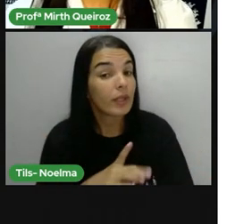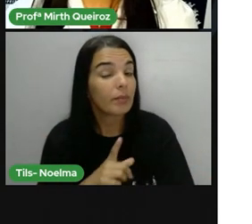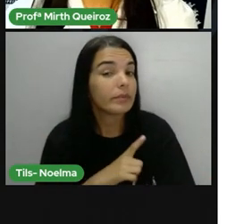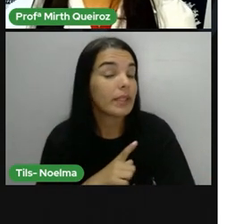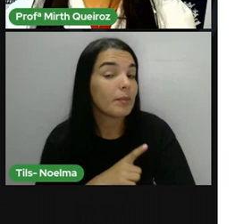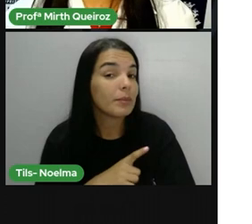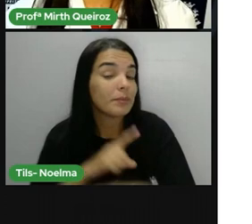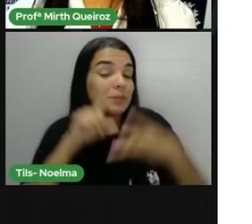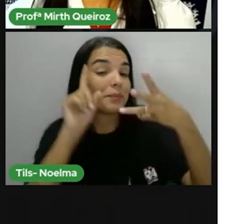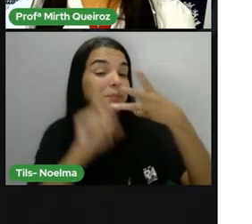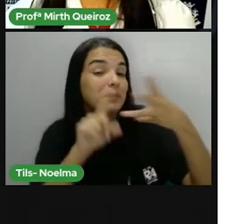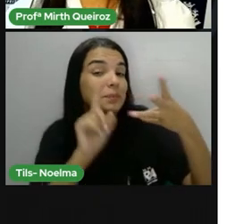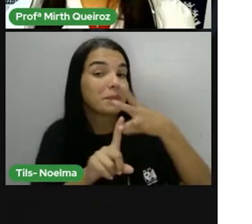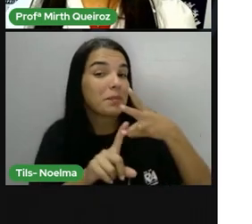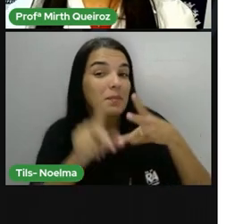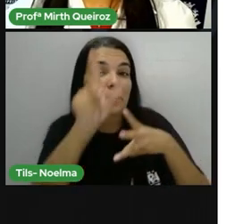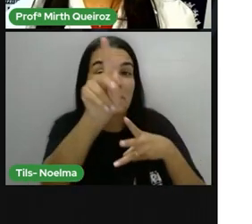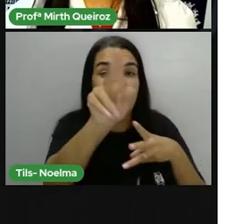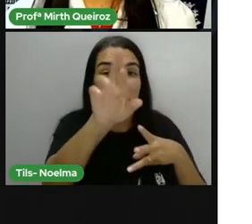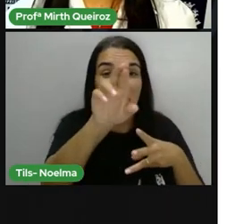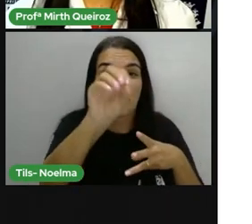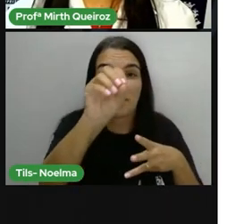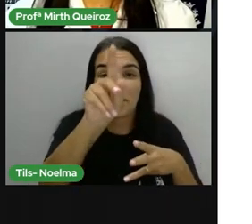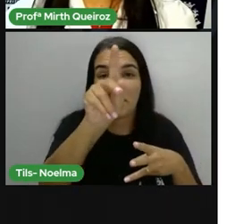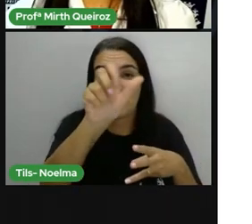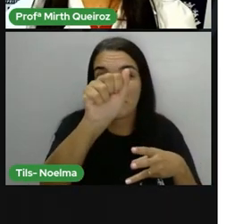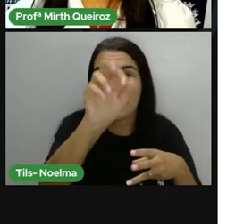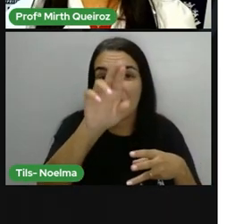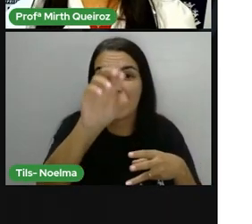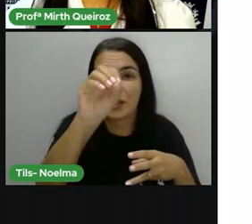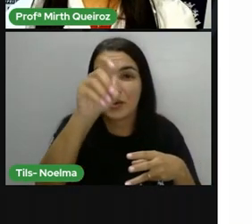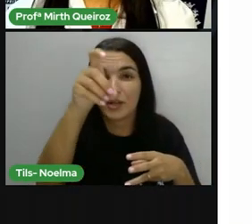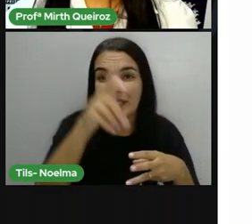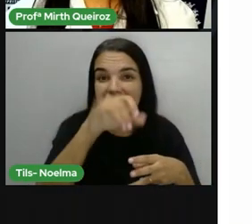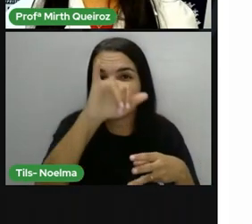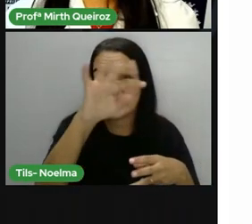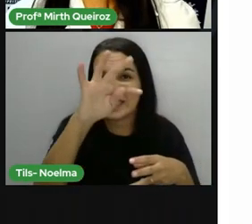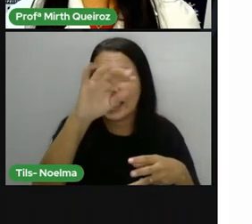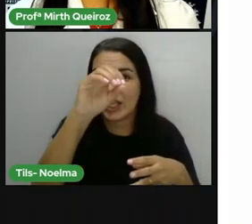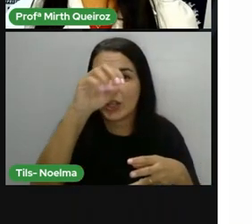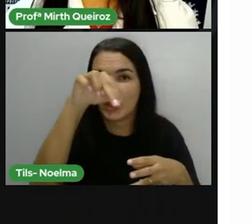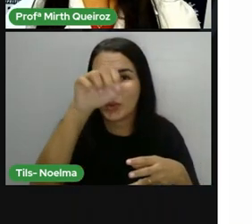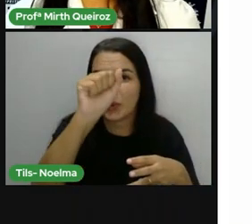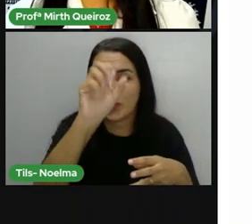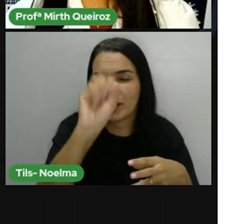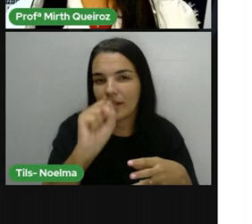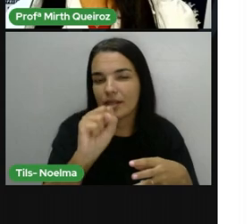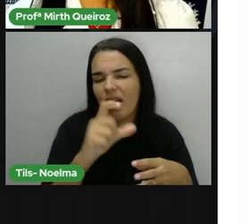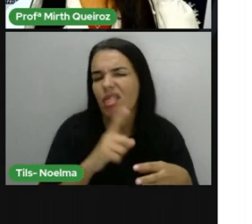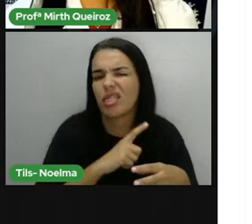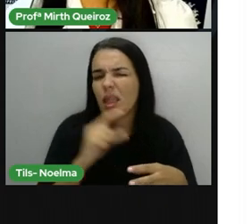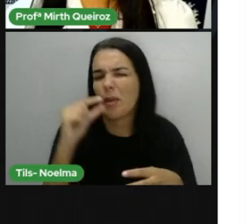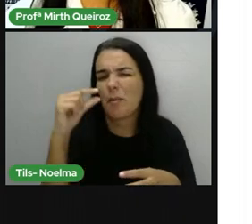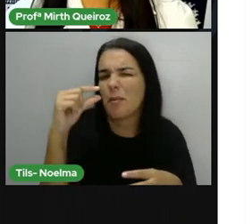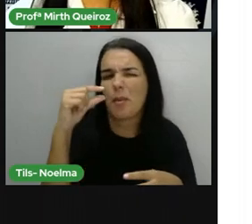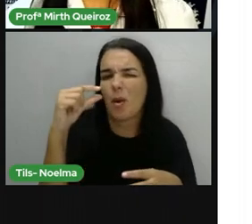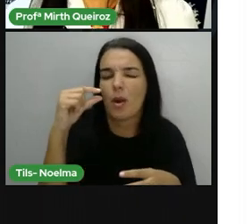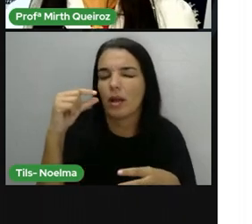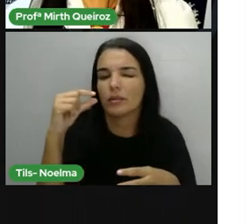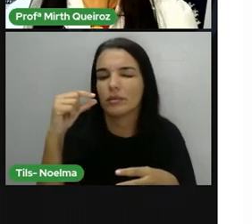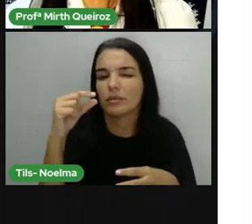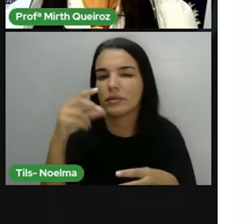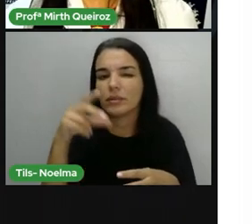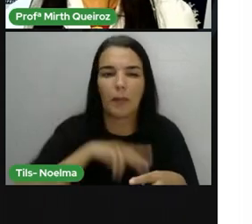Por fim, temos as proparoxítonas. Essas são palavras mais raras. São poucas palavras proparoxítonas,